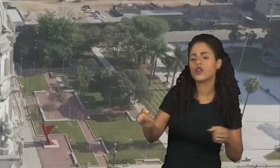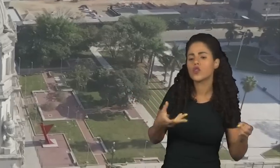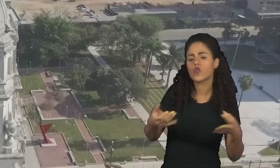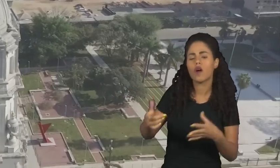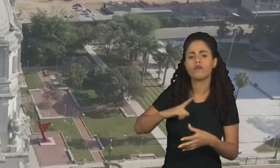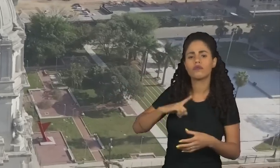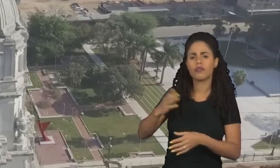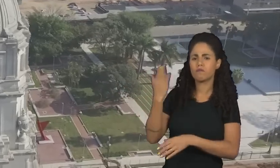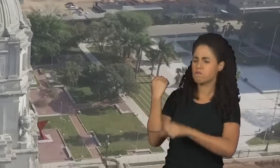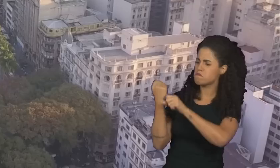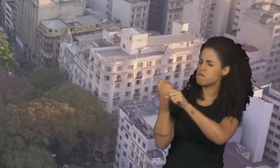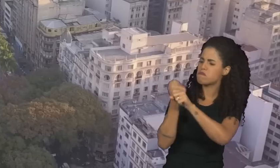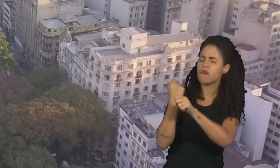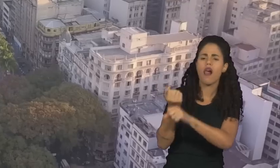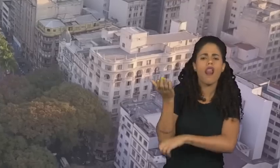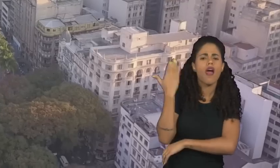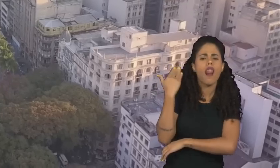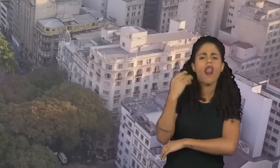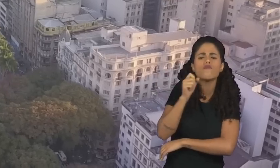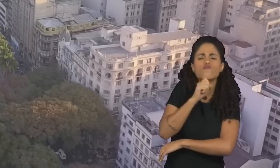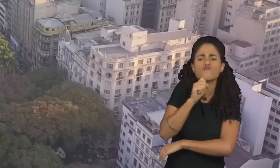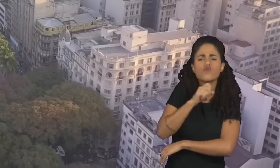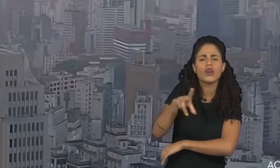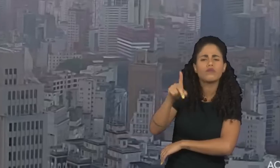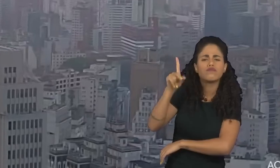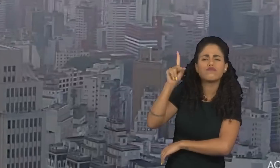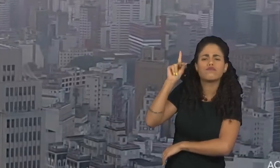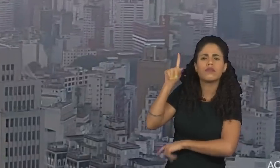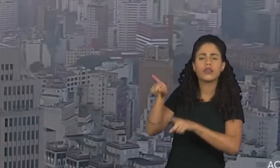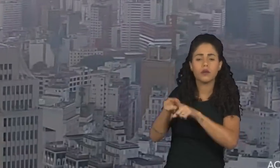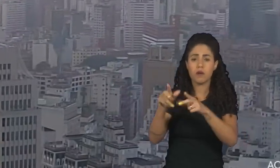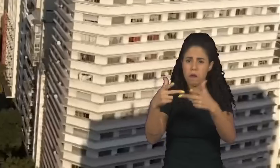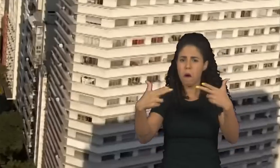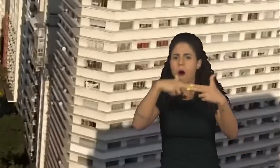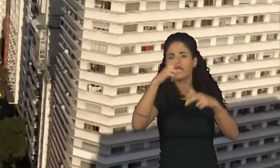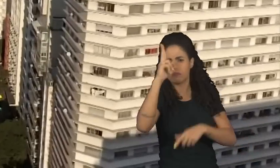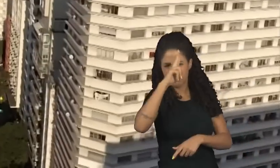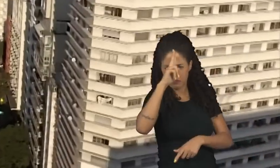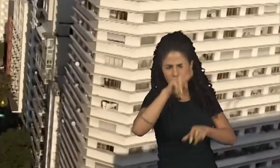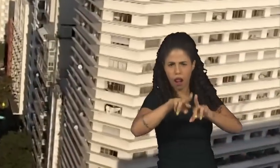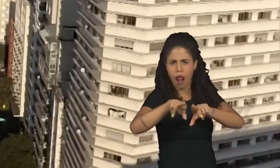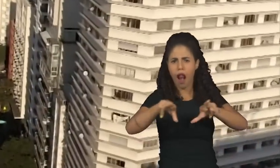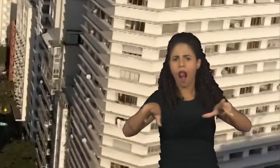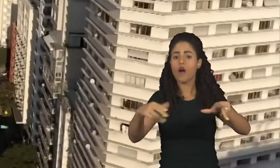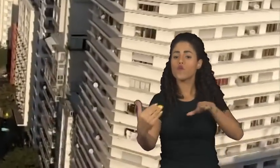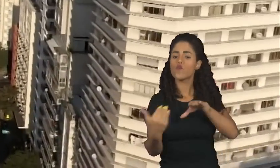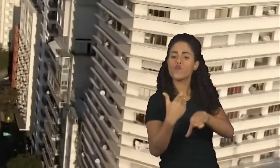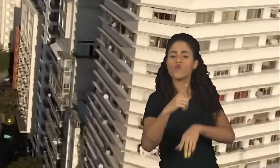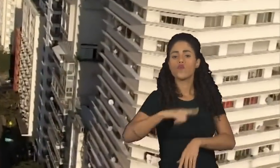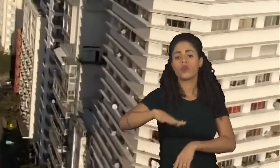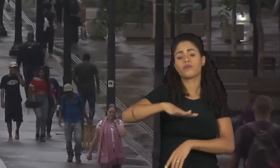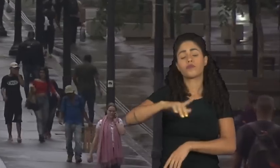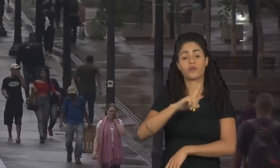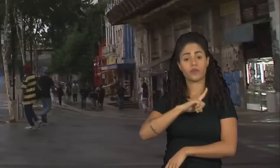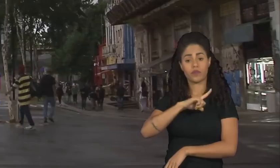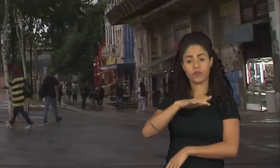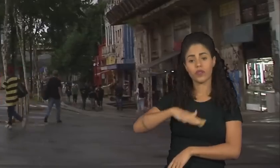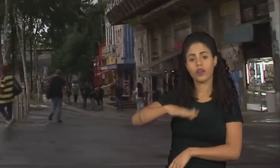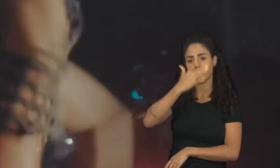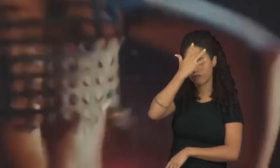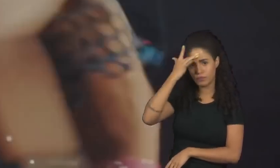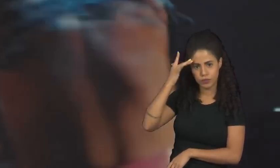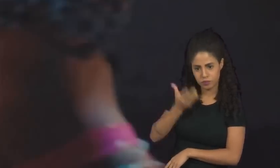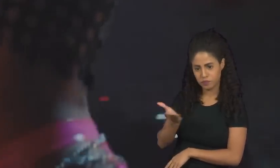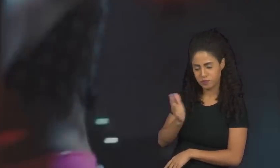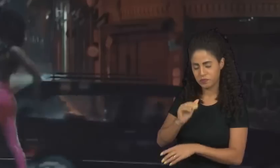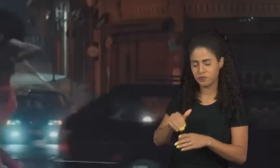antigas construções e monumentos históricos, na tentativa de frear a deterioração que há muitos anos vem atingindo o coração da cidade.